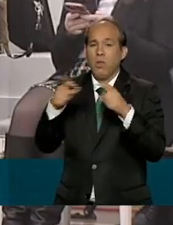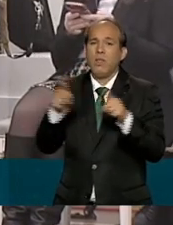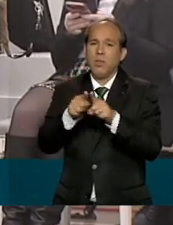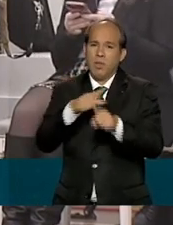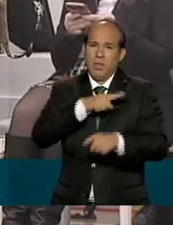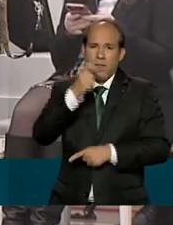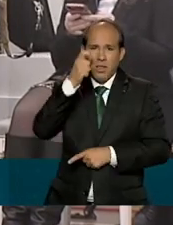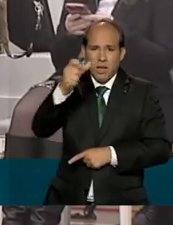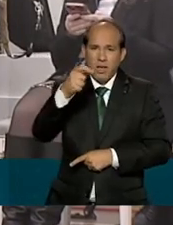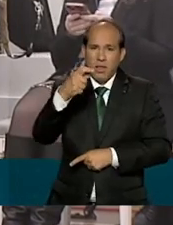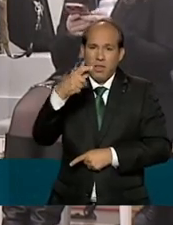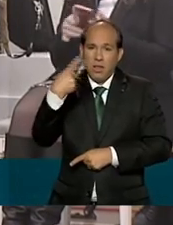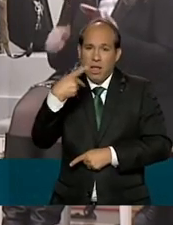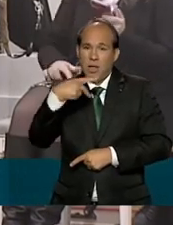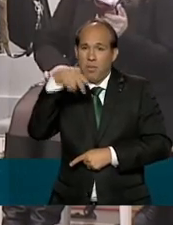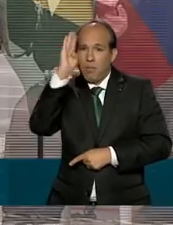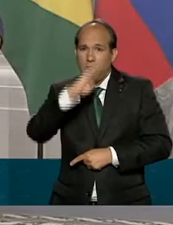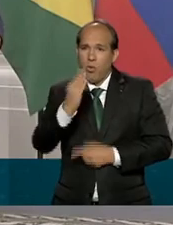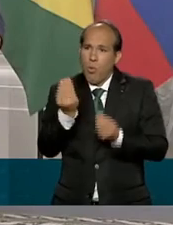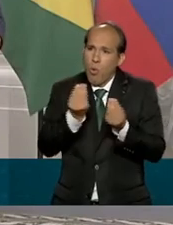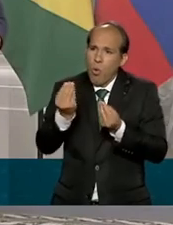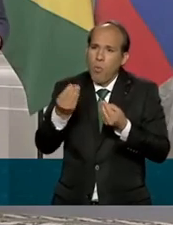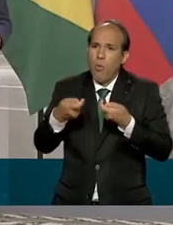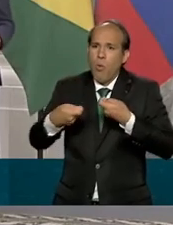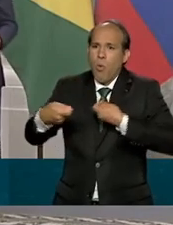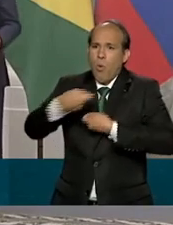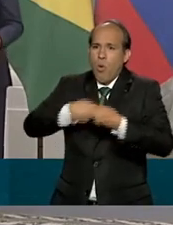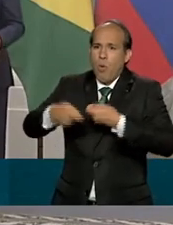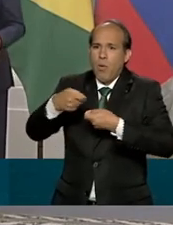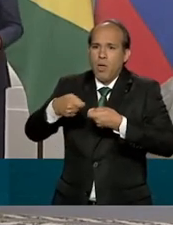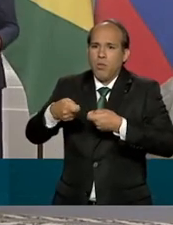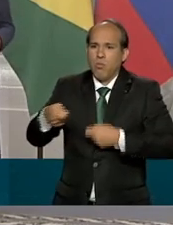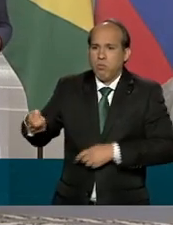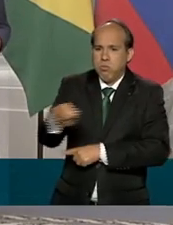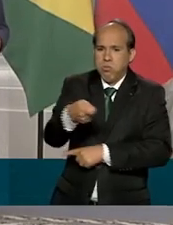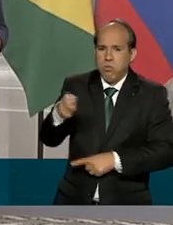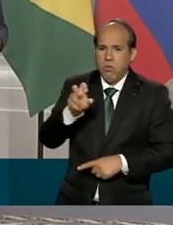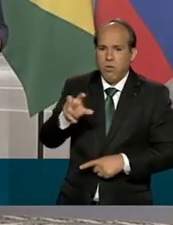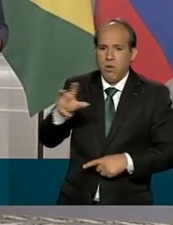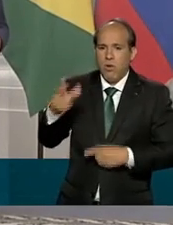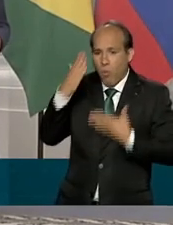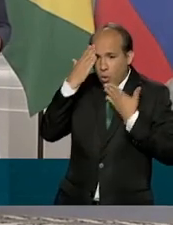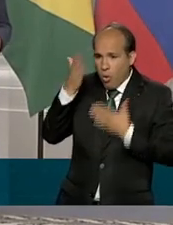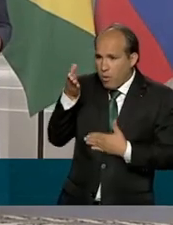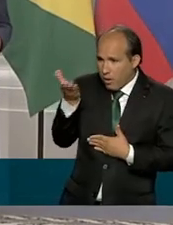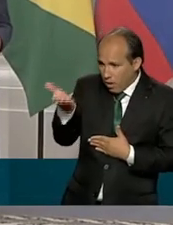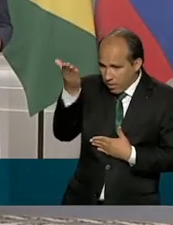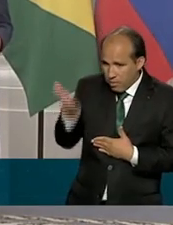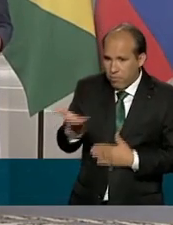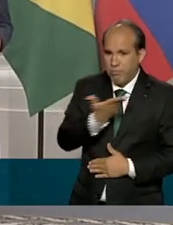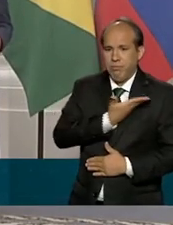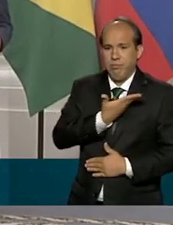parte no comércio de fertilizantes, o que eu sou grato ao prezado amigo.